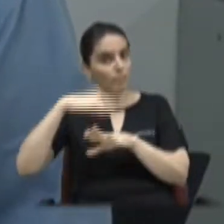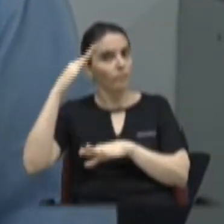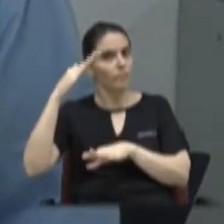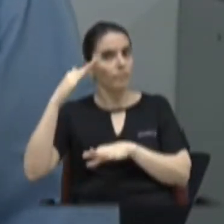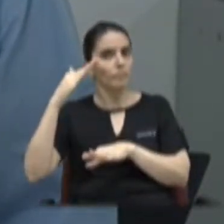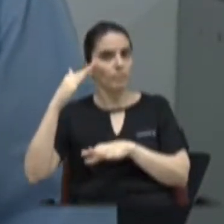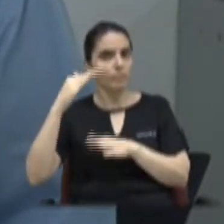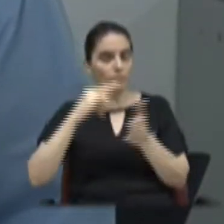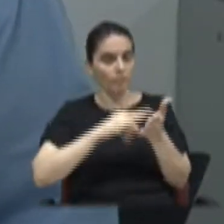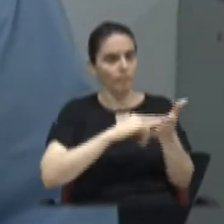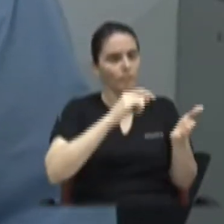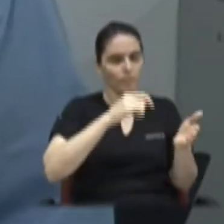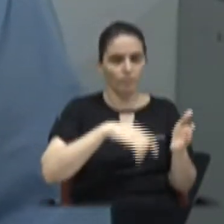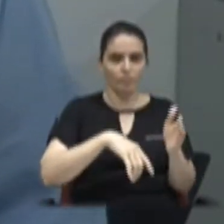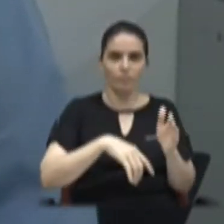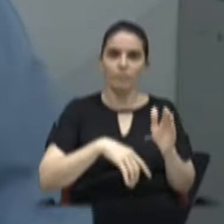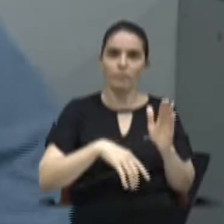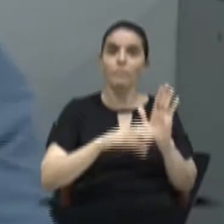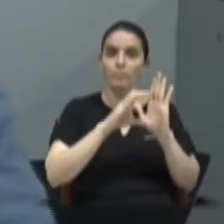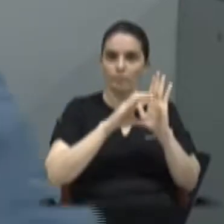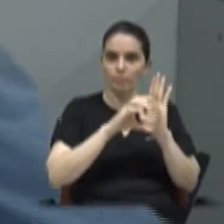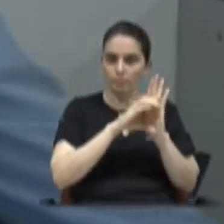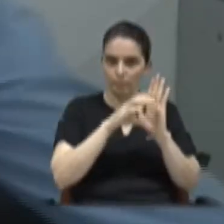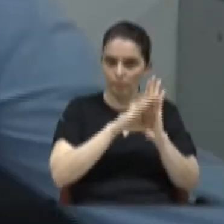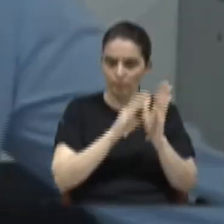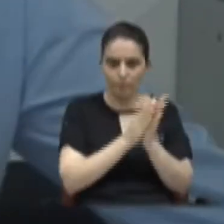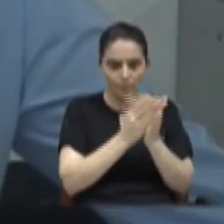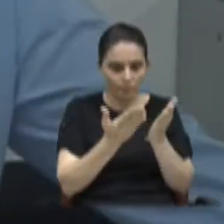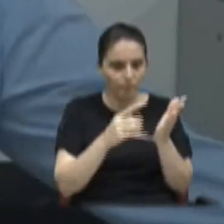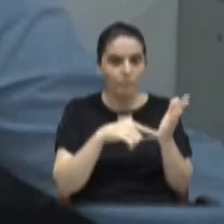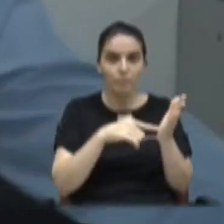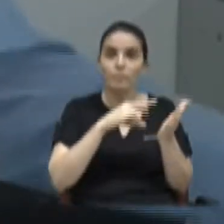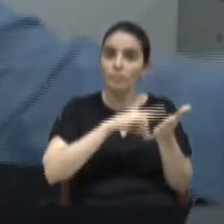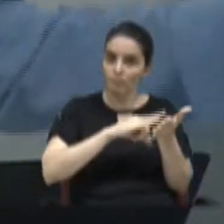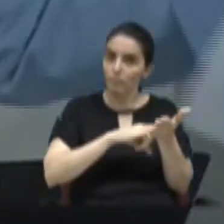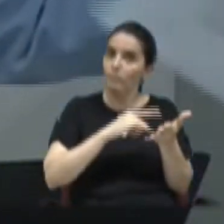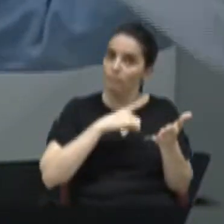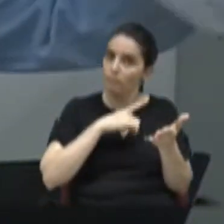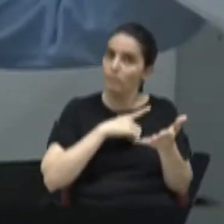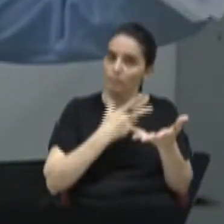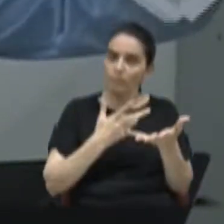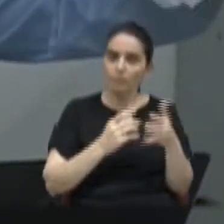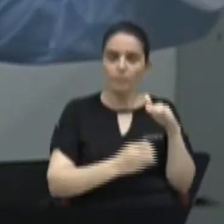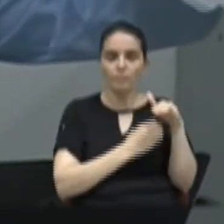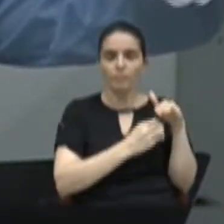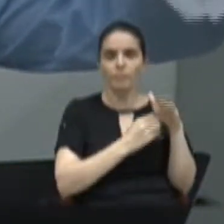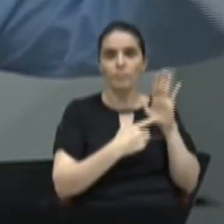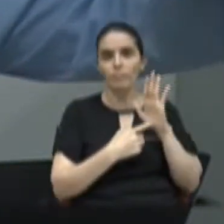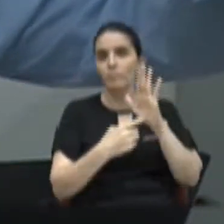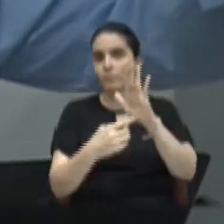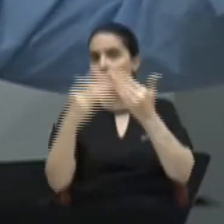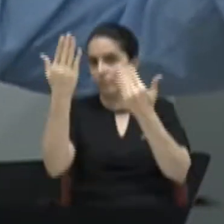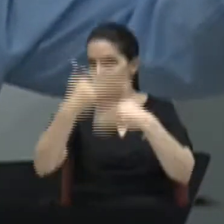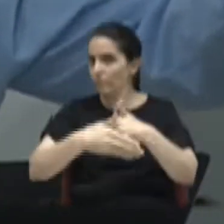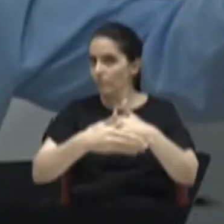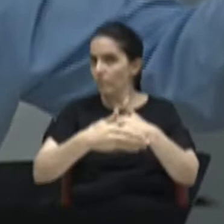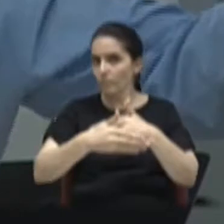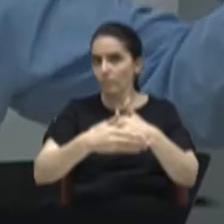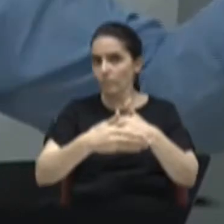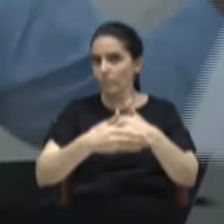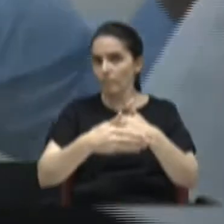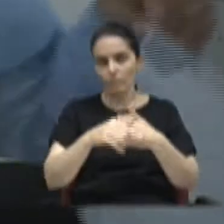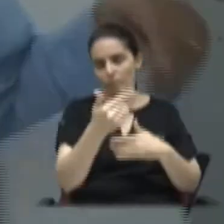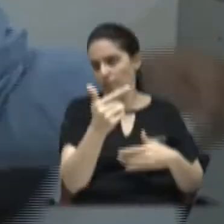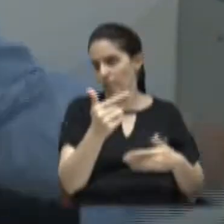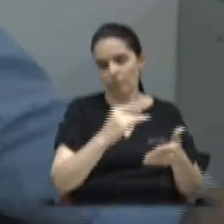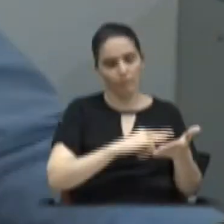E essa cobrança, pelo próprio documento que a empresa trouxe aqui, eu vou provar para vocês que não está no